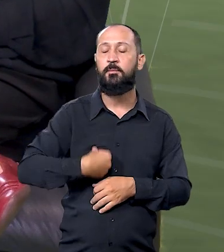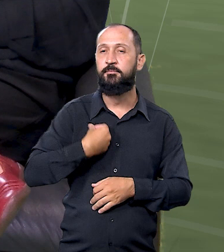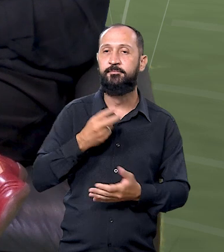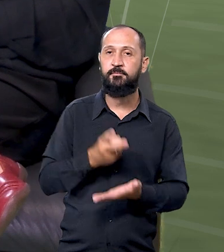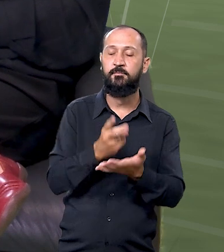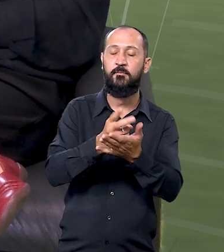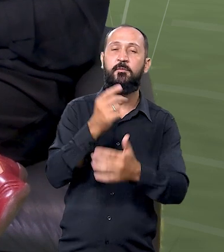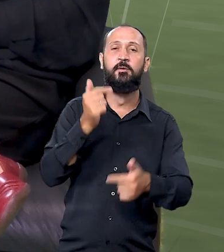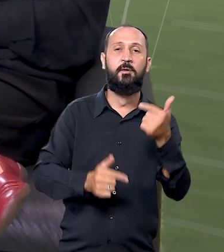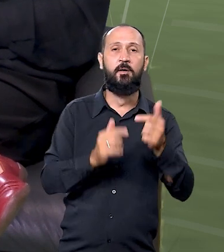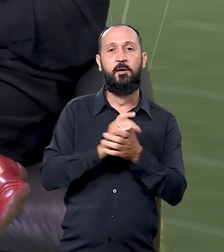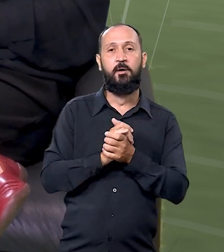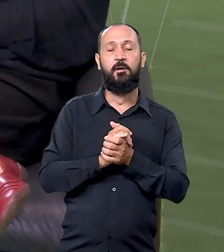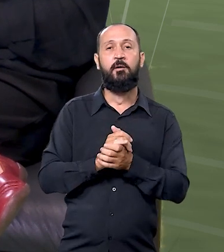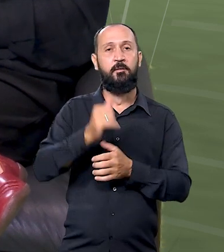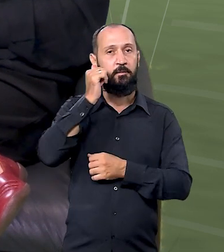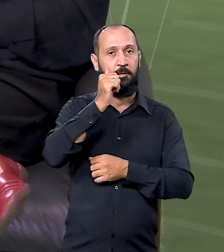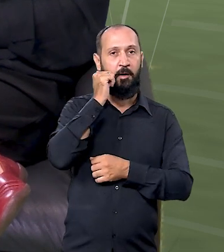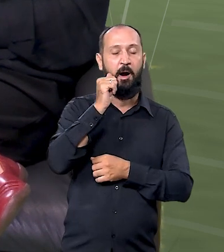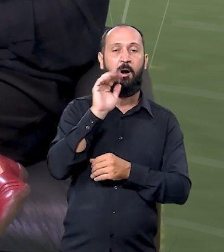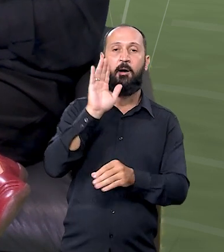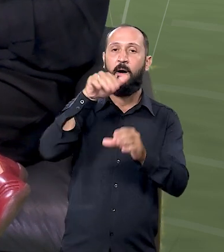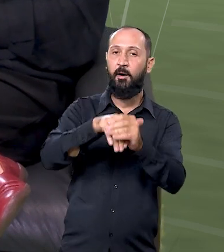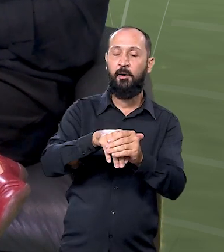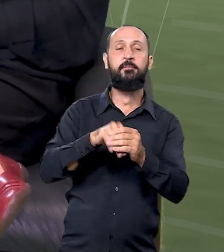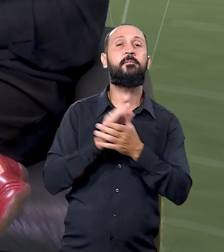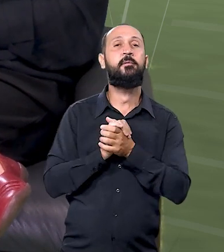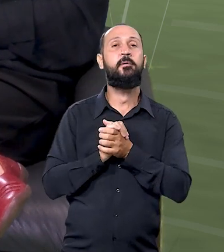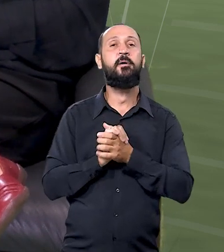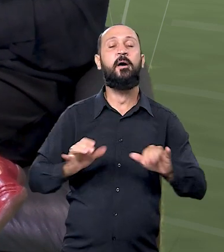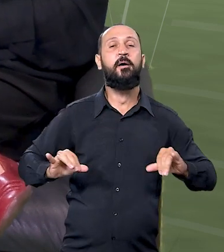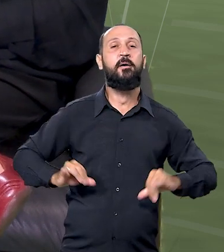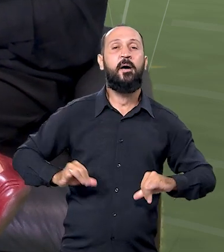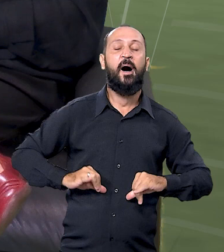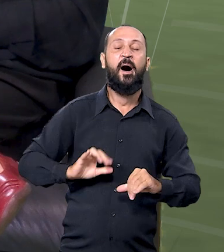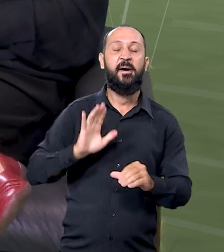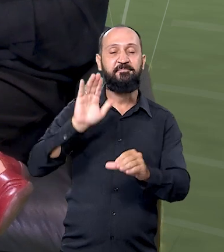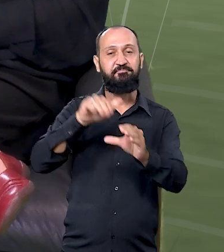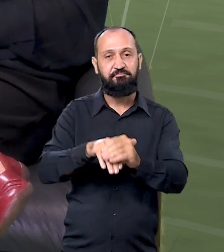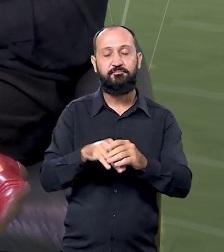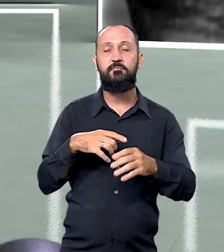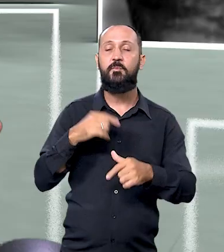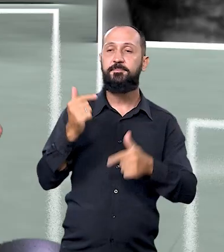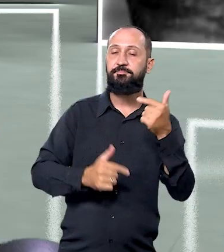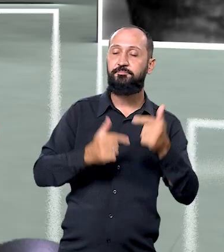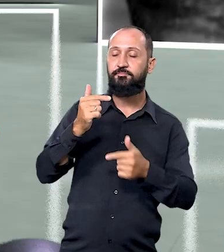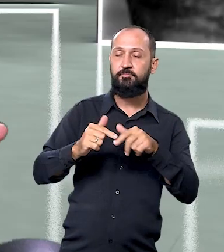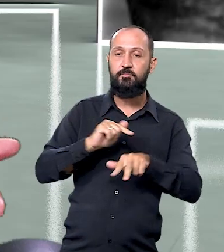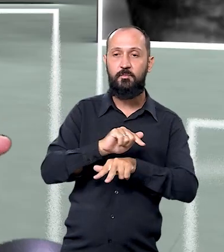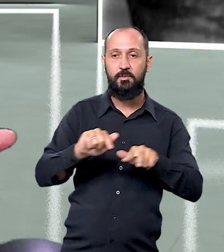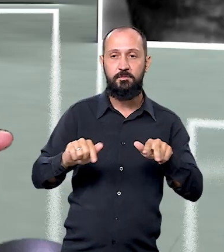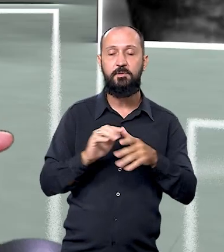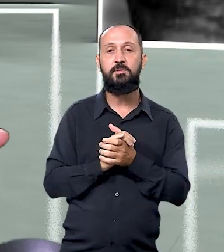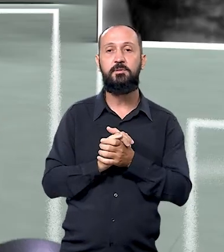mulheres participem e permaneçam na política. E quando essas mulheres eleitas, né, elas sofrem muito com a violência política de